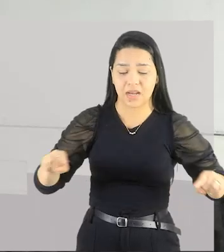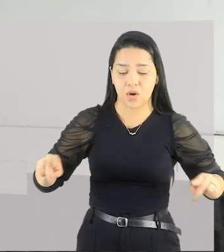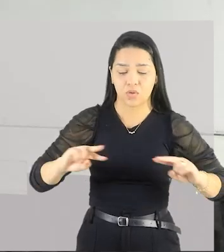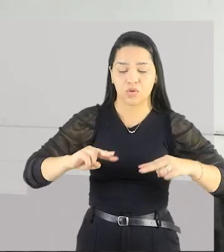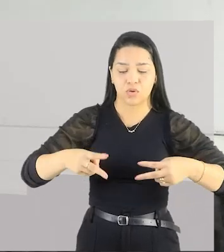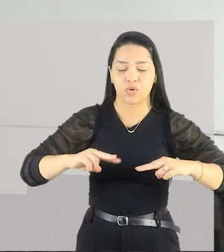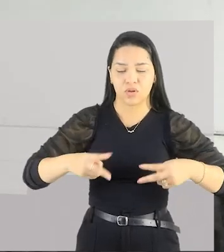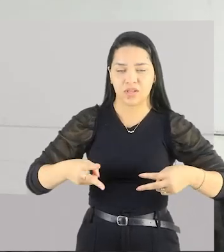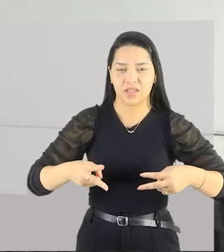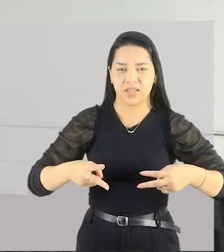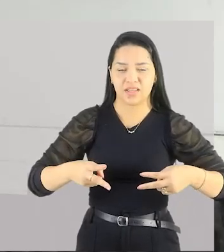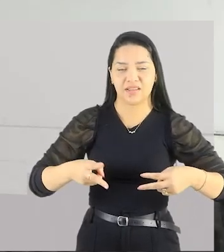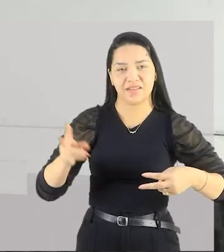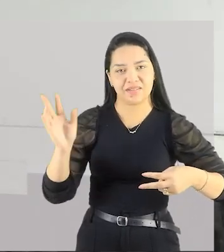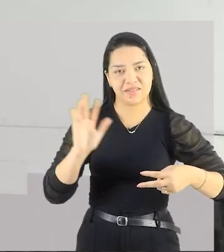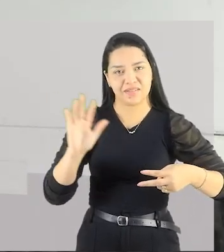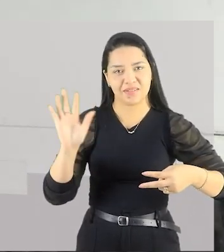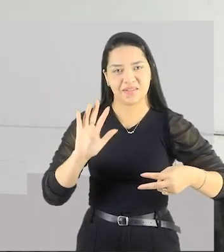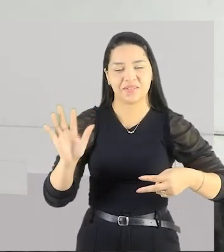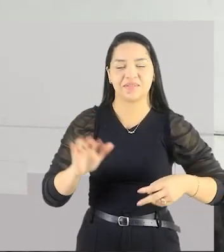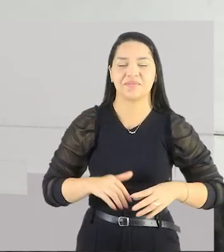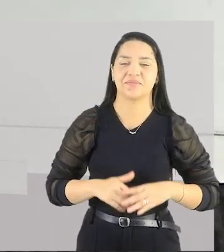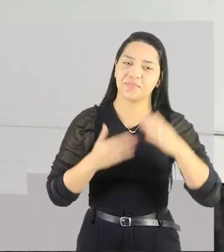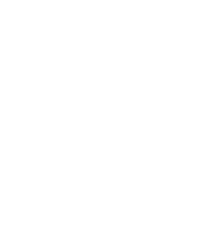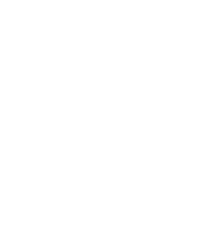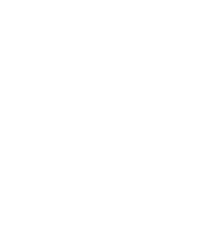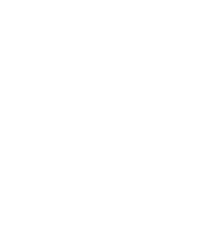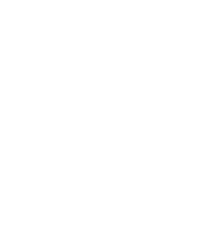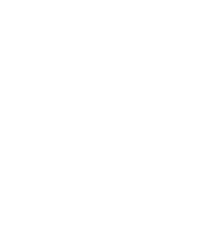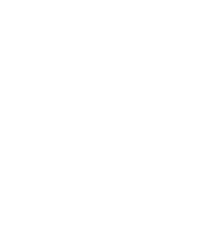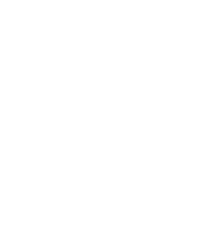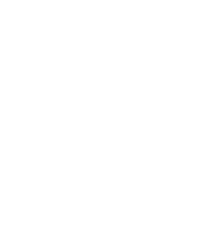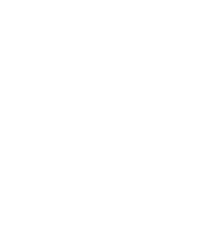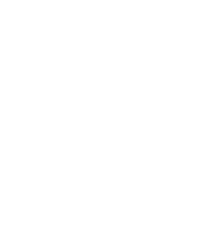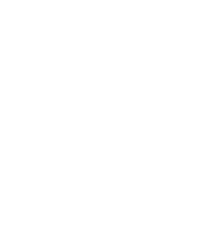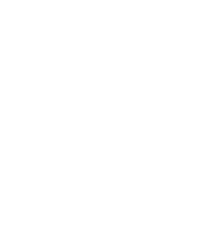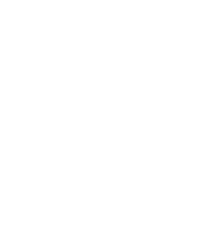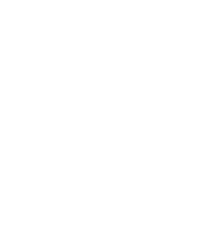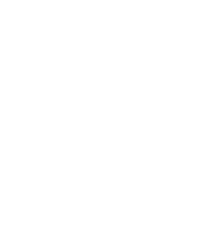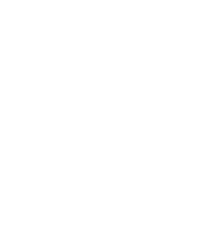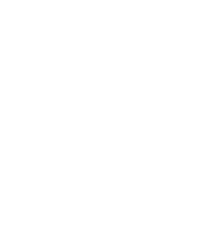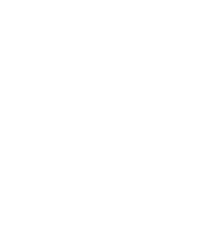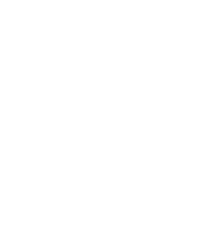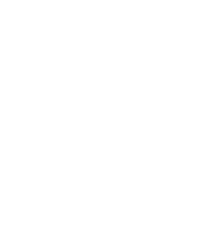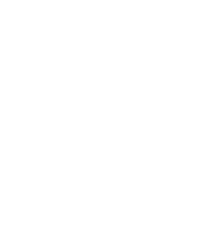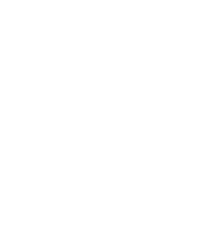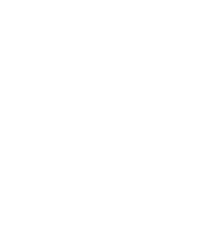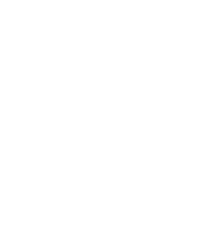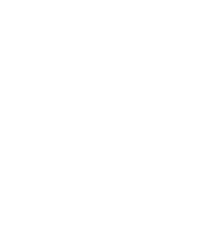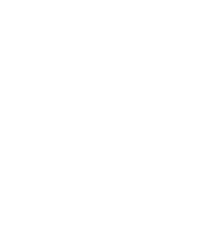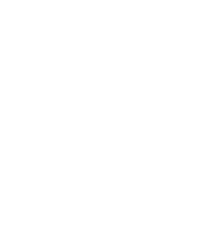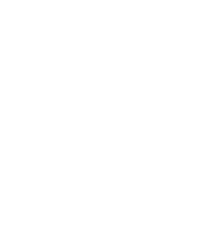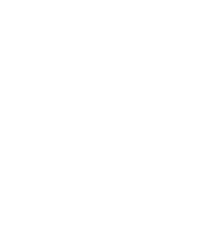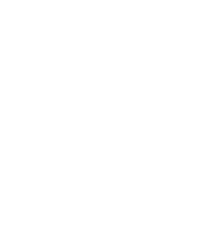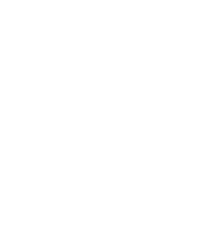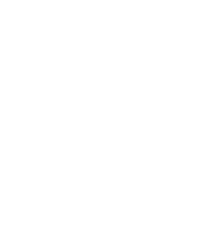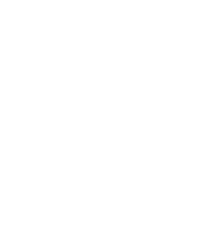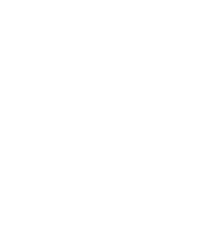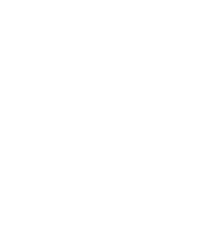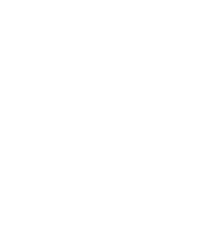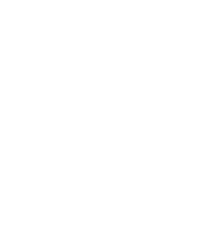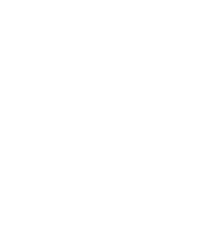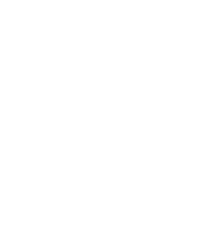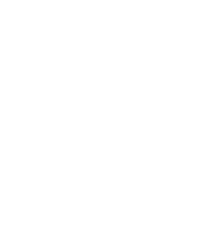a maior força sobre aquele que está na menor o que? Distância, tá? Então, quem é que está a